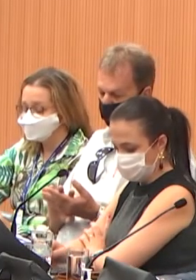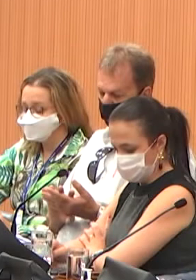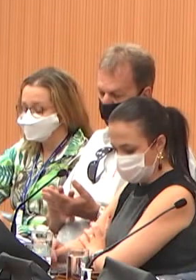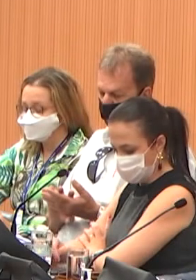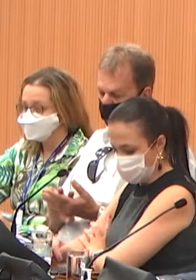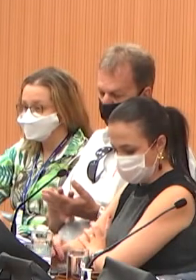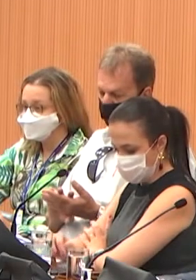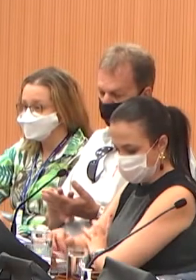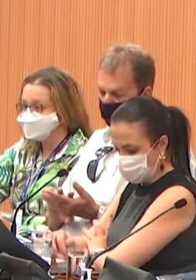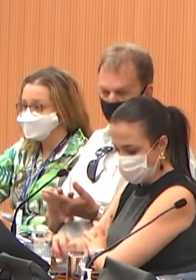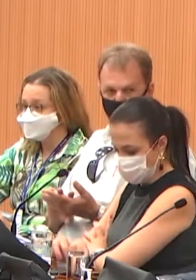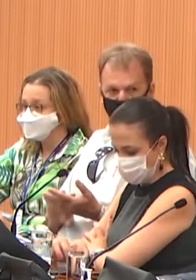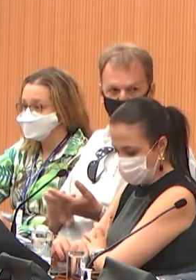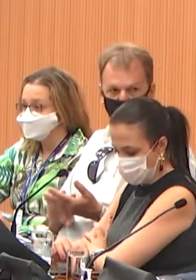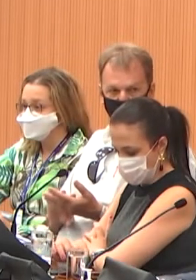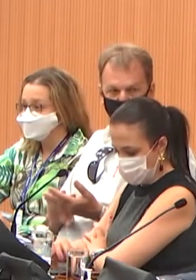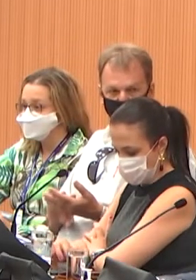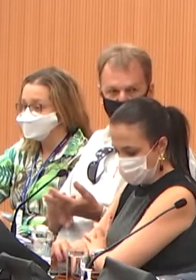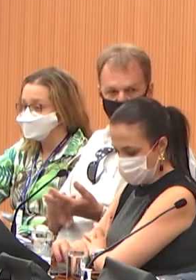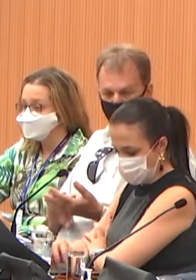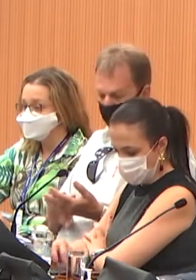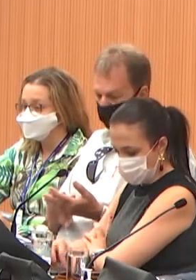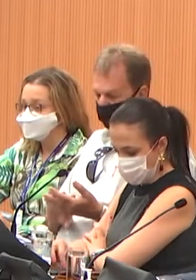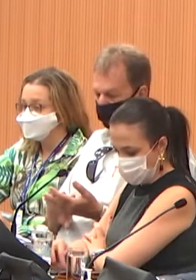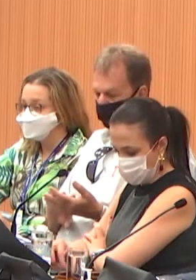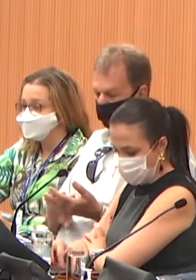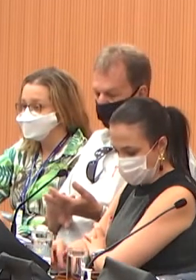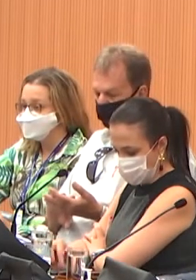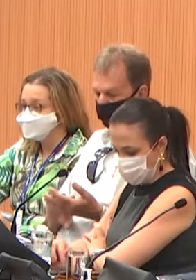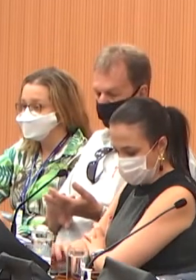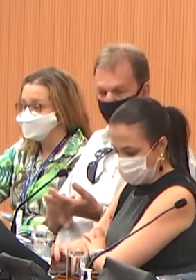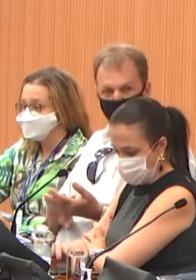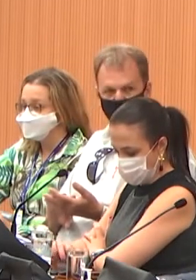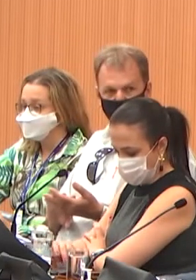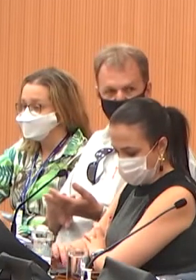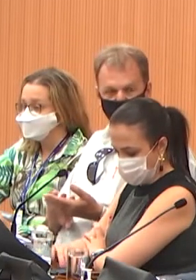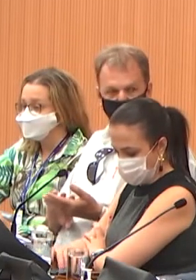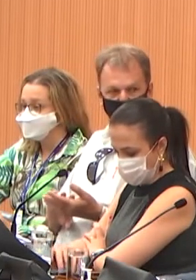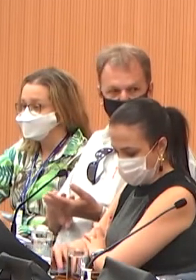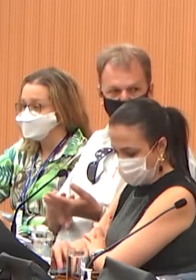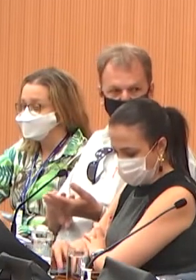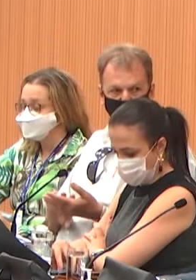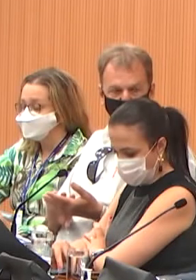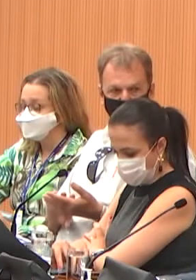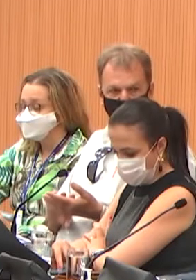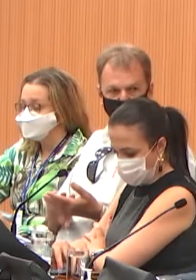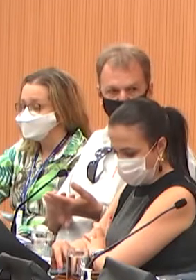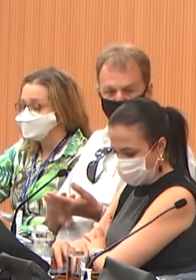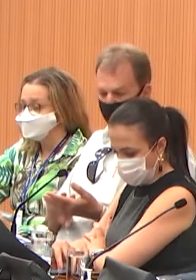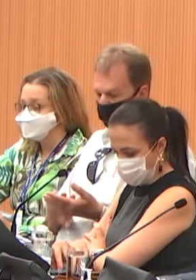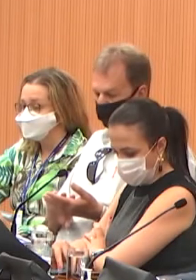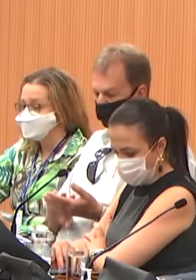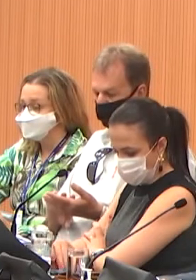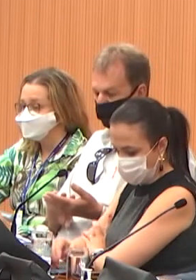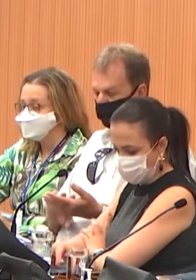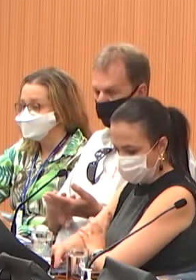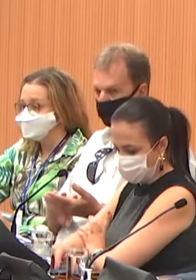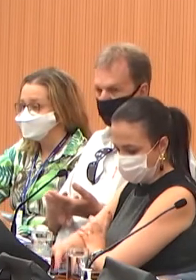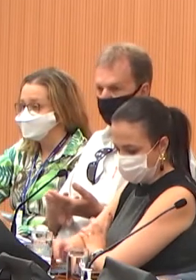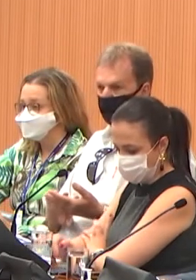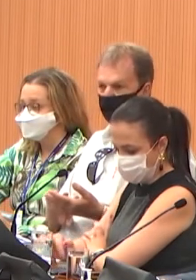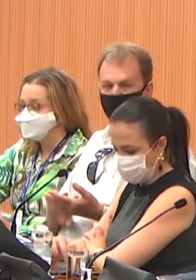a CETEC nunca foi contra, inclusive foi a favor. A única consideração que eu tenho, que na época eu era presidente, é que eu só